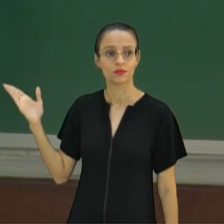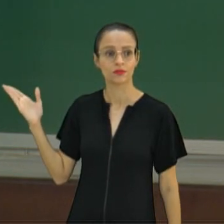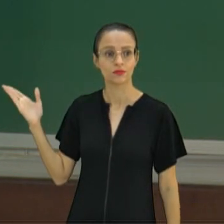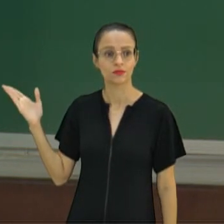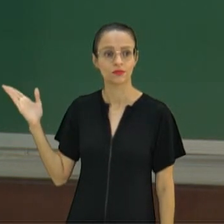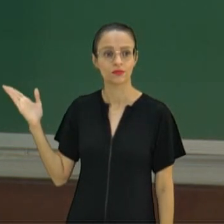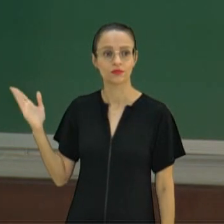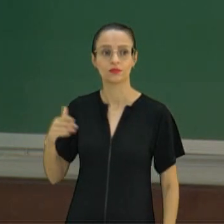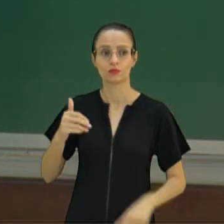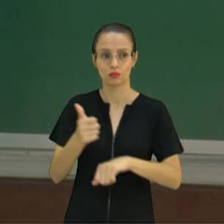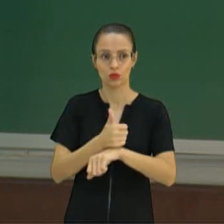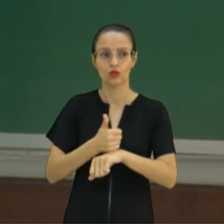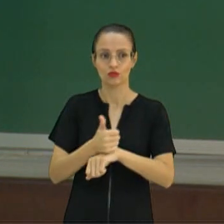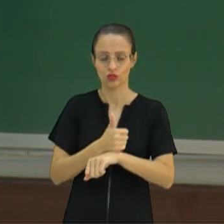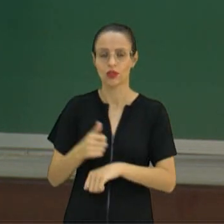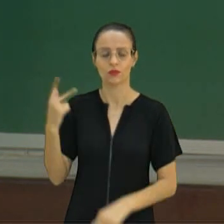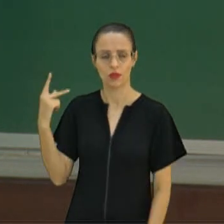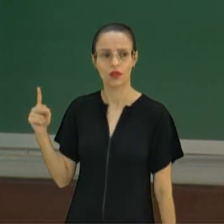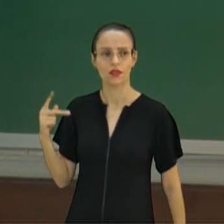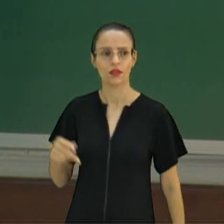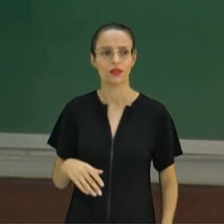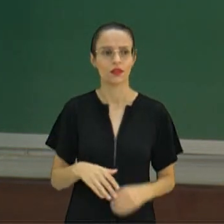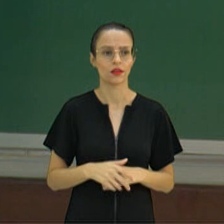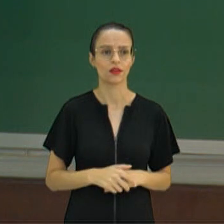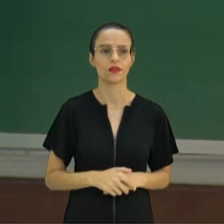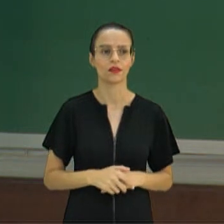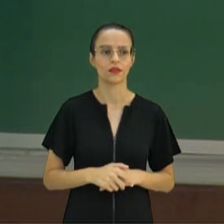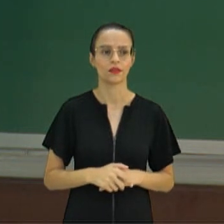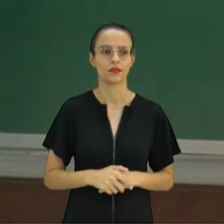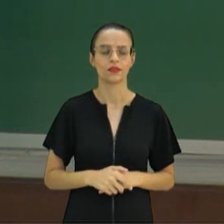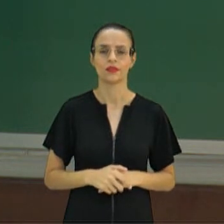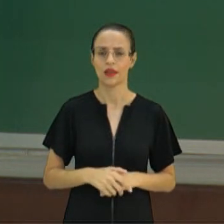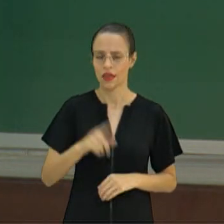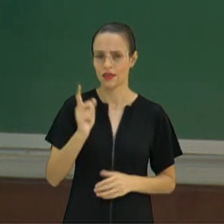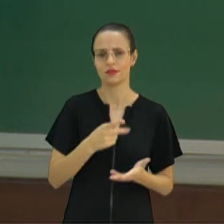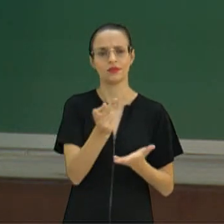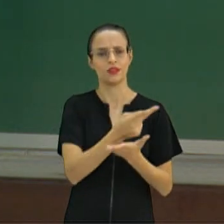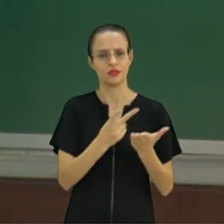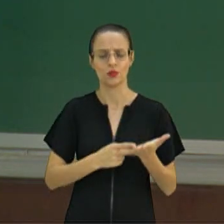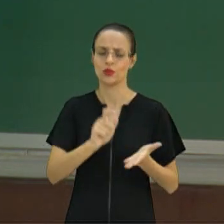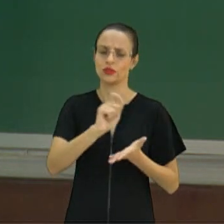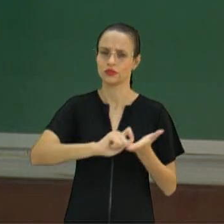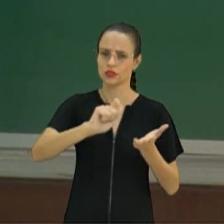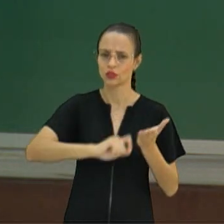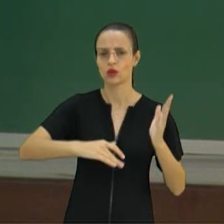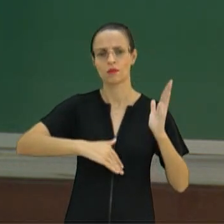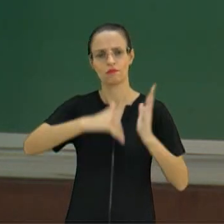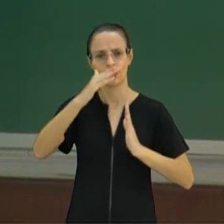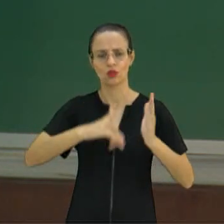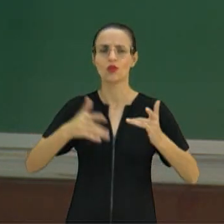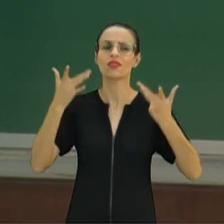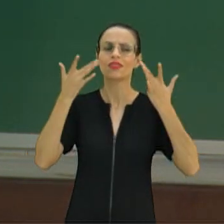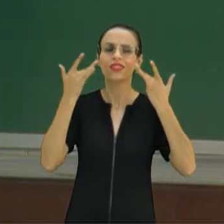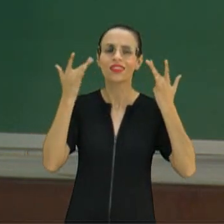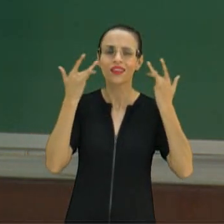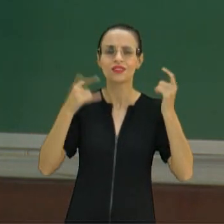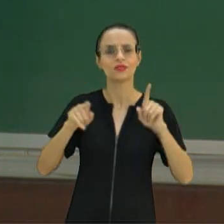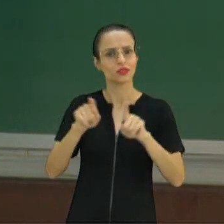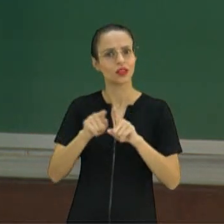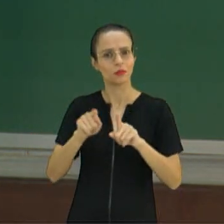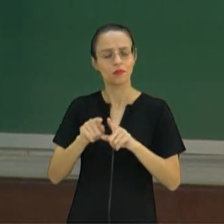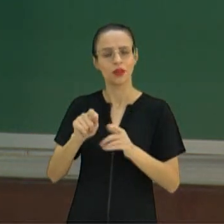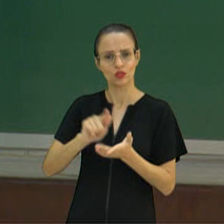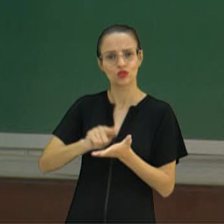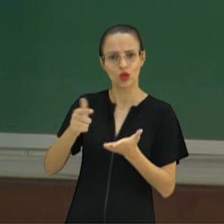a questão profissional do Ziraldo. Ele é cartunista, escritor, pintor, teatrólogo e